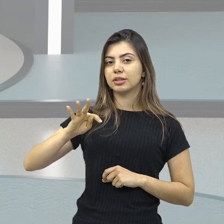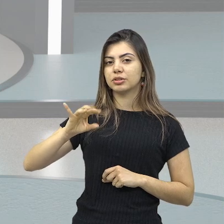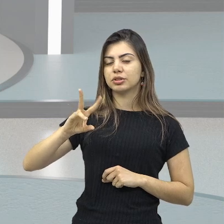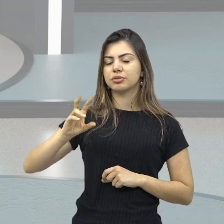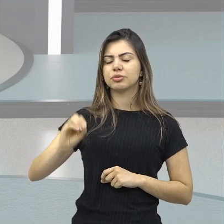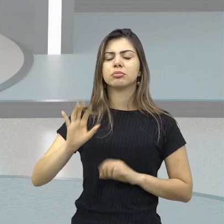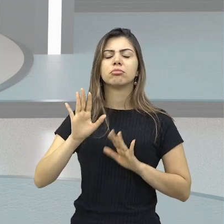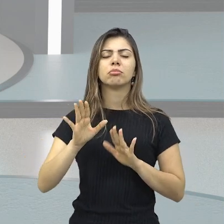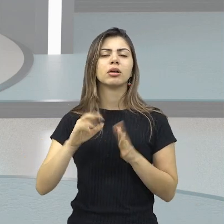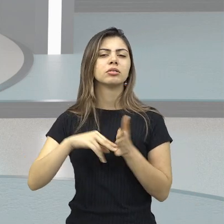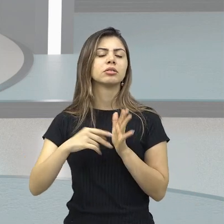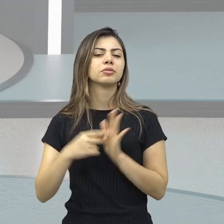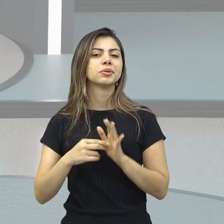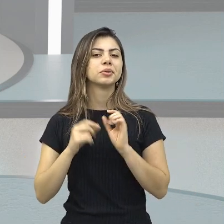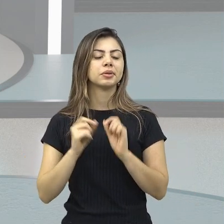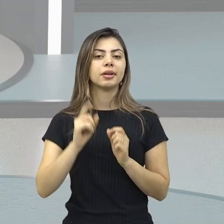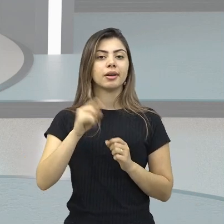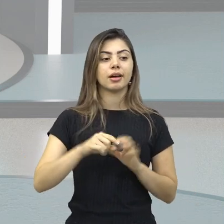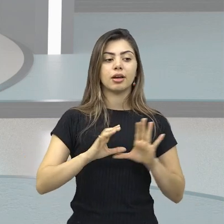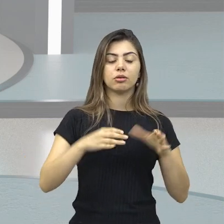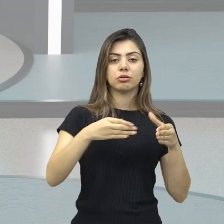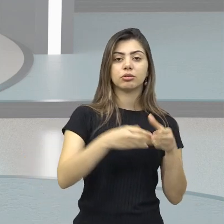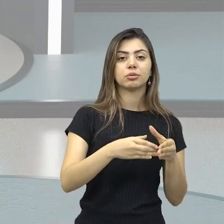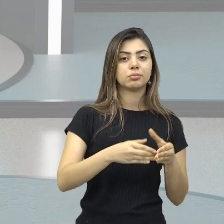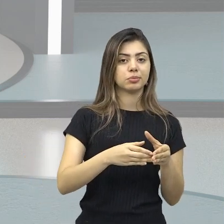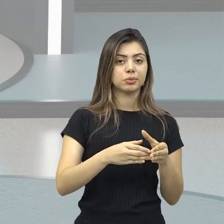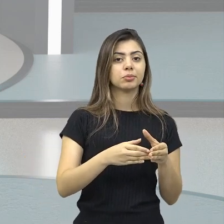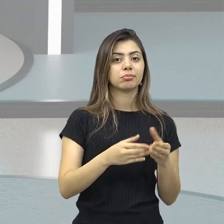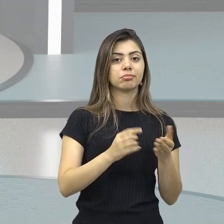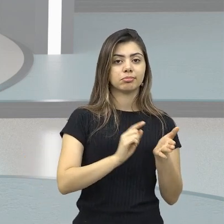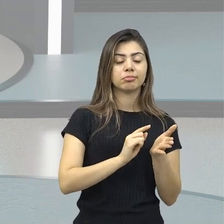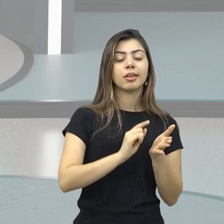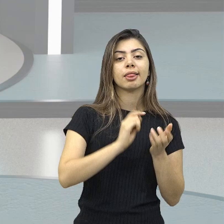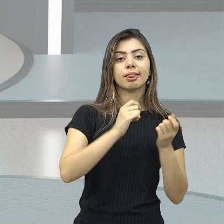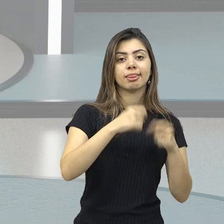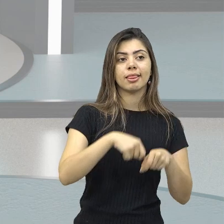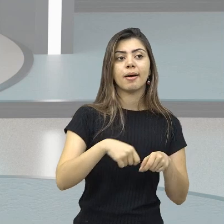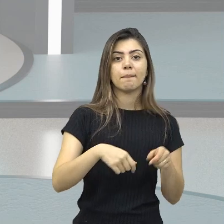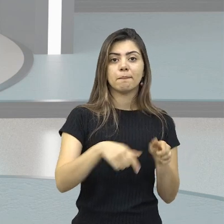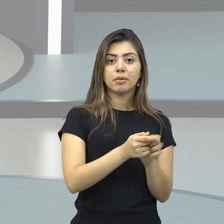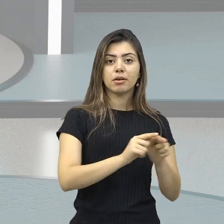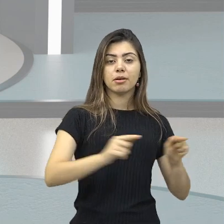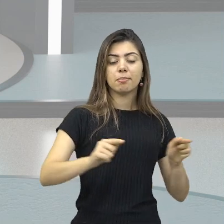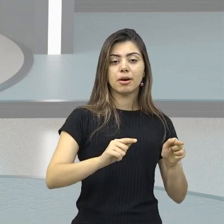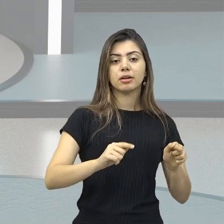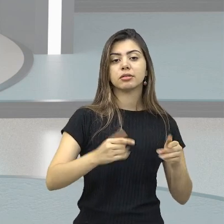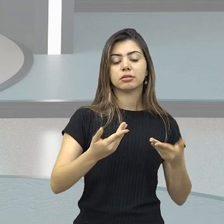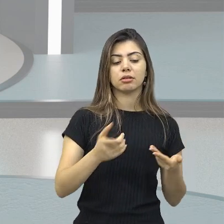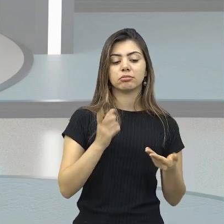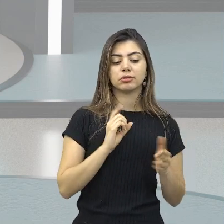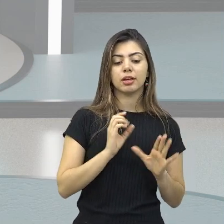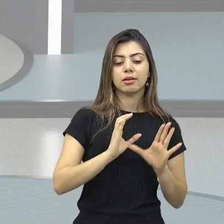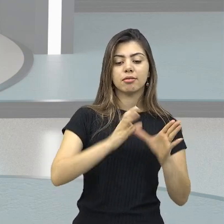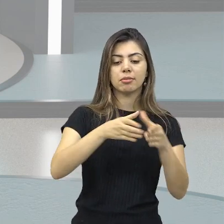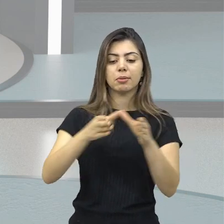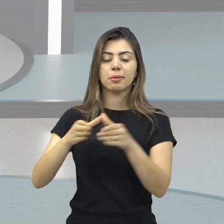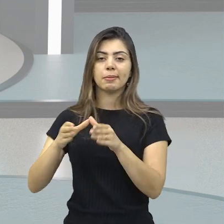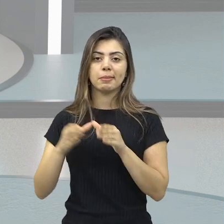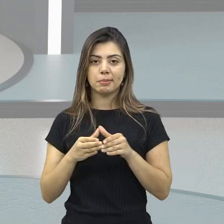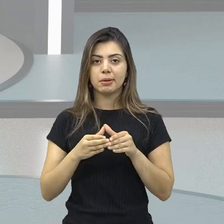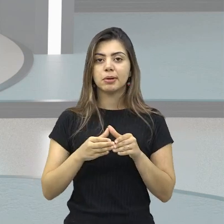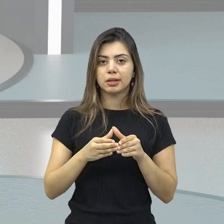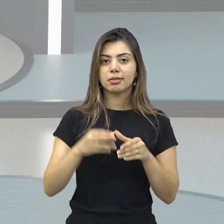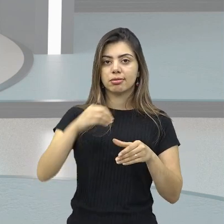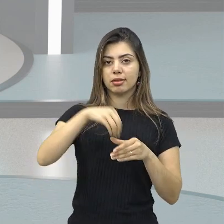gramatical e uma classe gramatical que a sua classificação depende da sua função dentro do contexto ao qual ele está